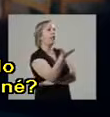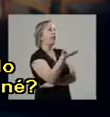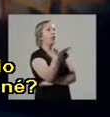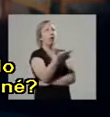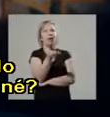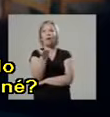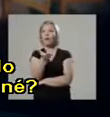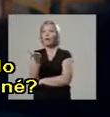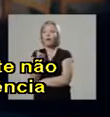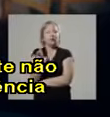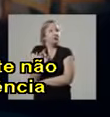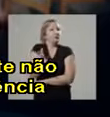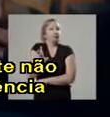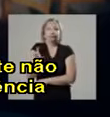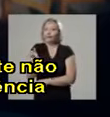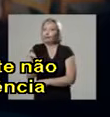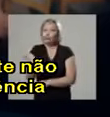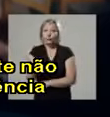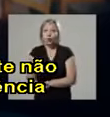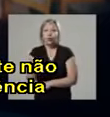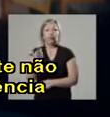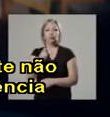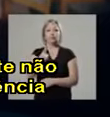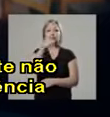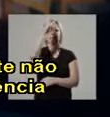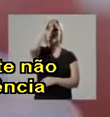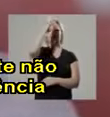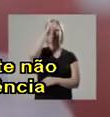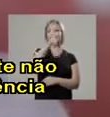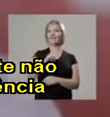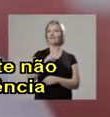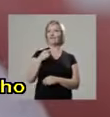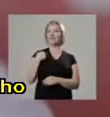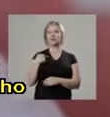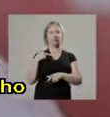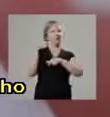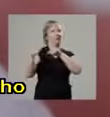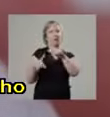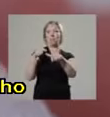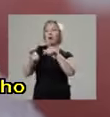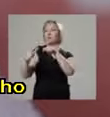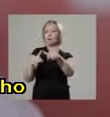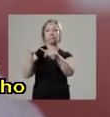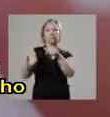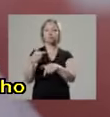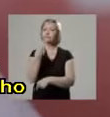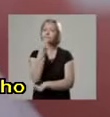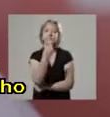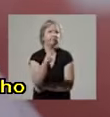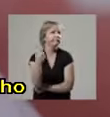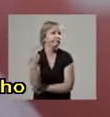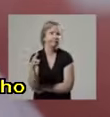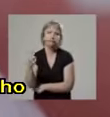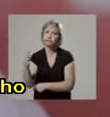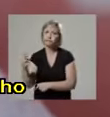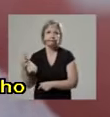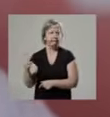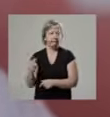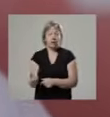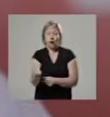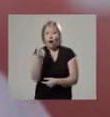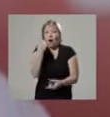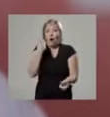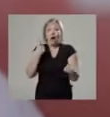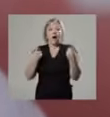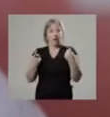guloseima, ou então pedinte, né? Porque você não via praticamente a pessoa com deficiência exercendo alguma atividade, quer trabalho,